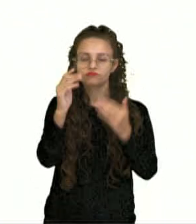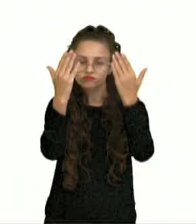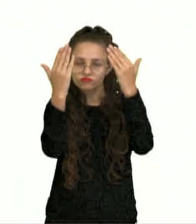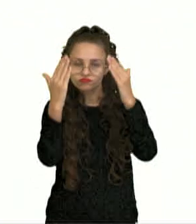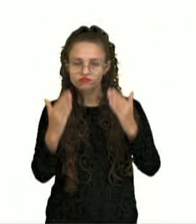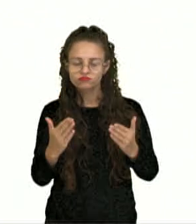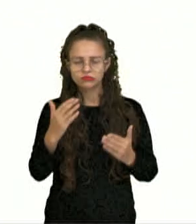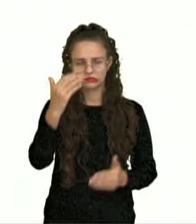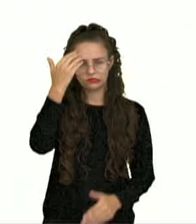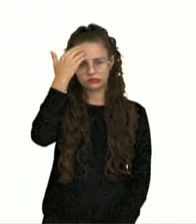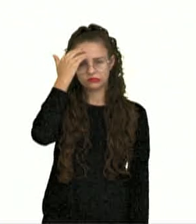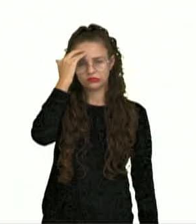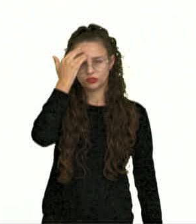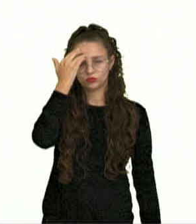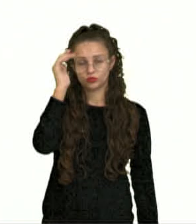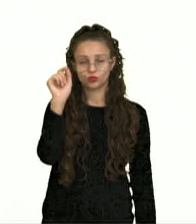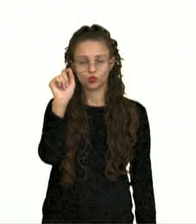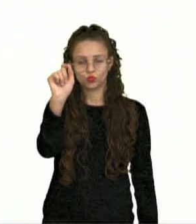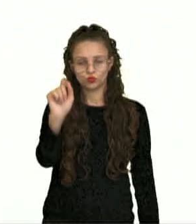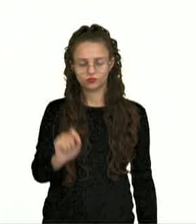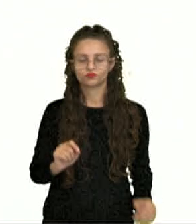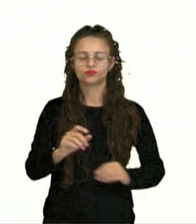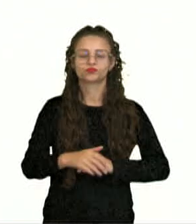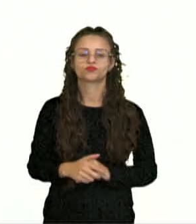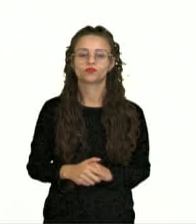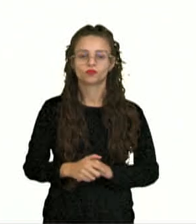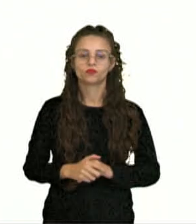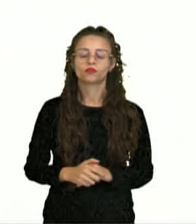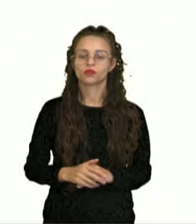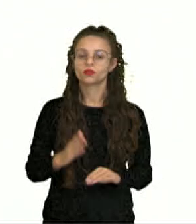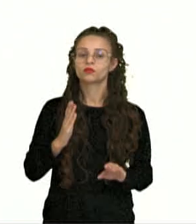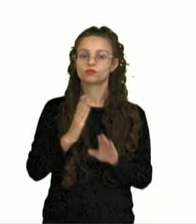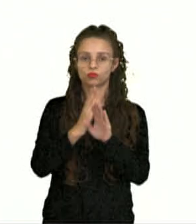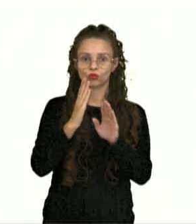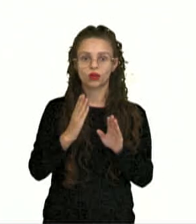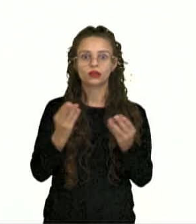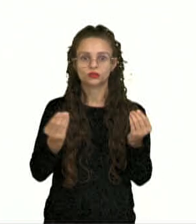de entendimento aqui. Pelo